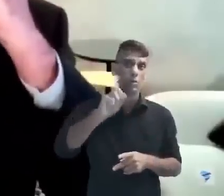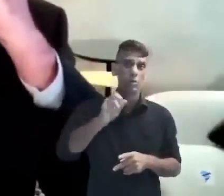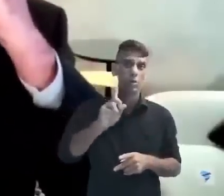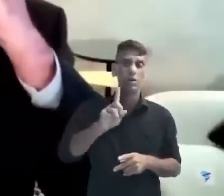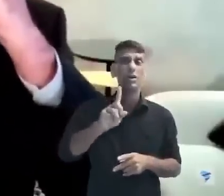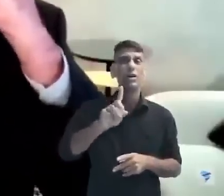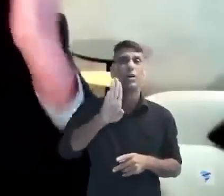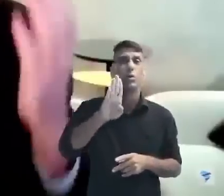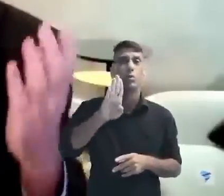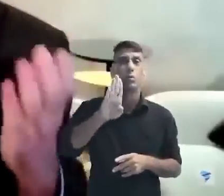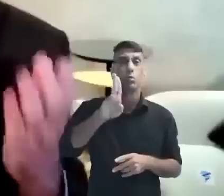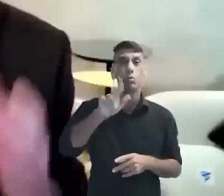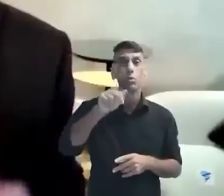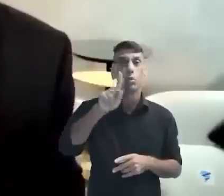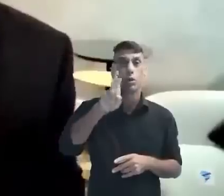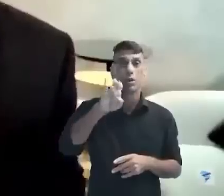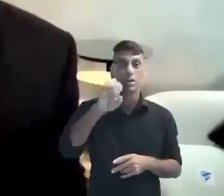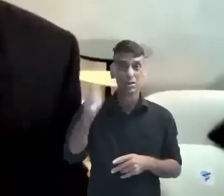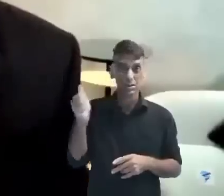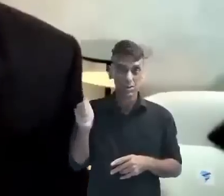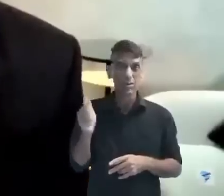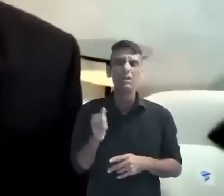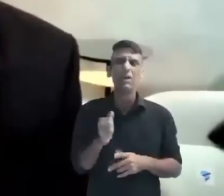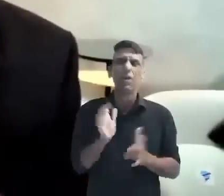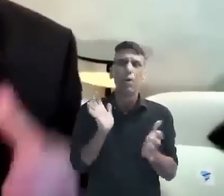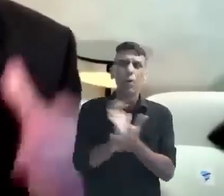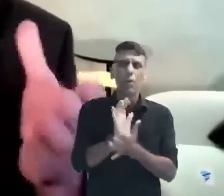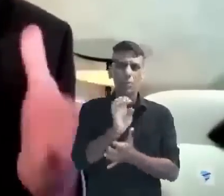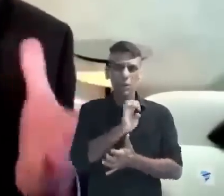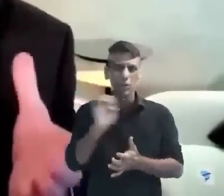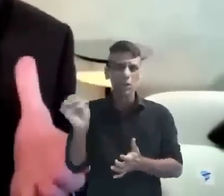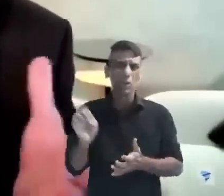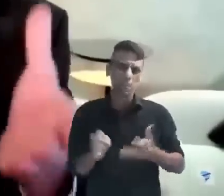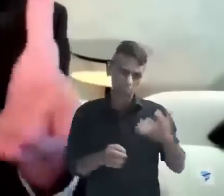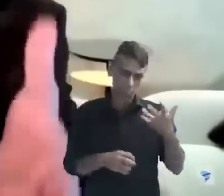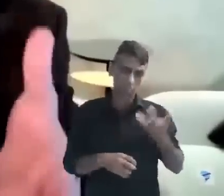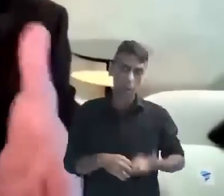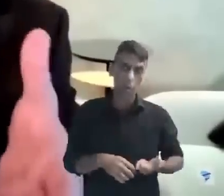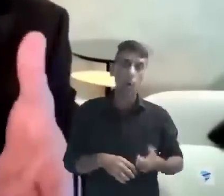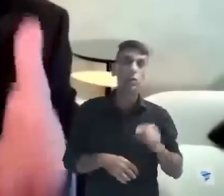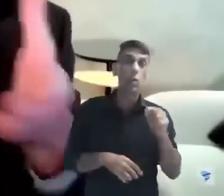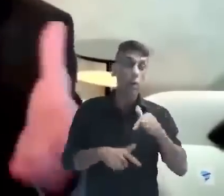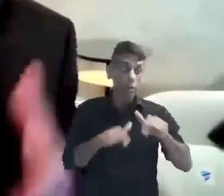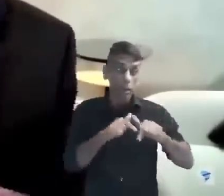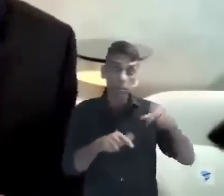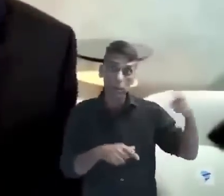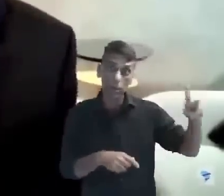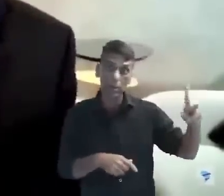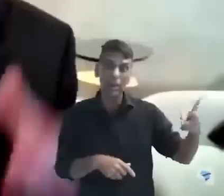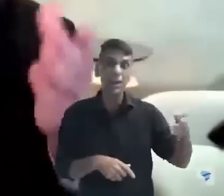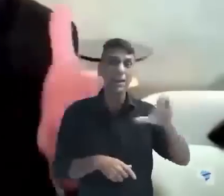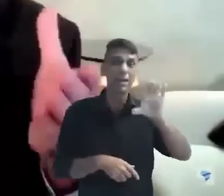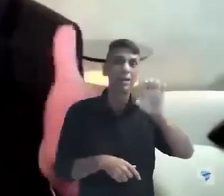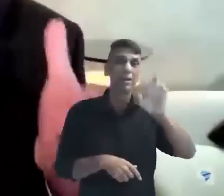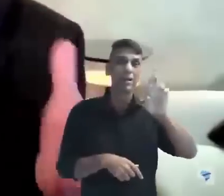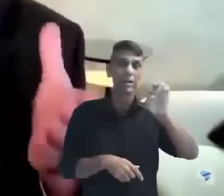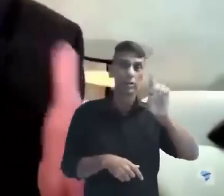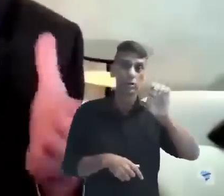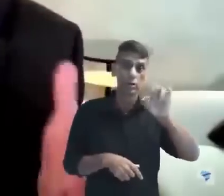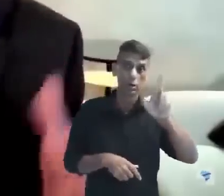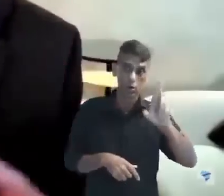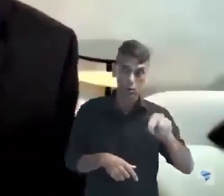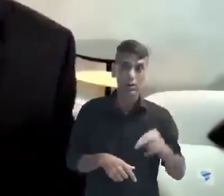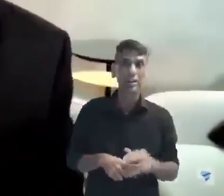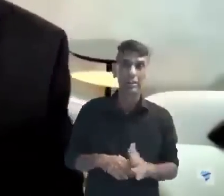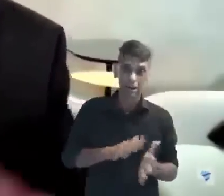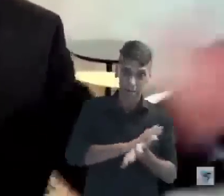burguesia de esquerda, o nosso povo tem a memória magoada daquilo que aconteceu com o emprego dele, o crediário dele. Sabe quantos brasileiros estão humilhados